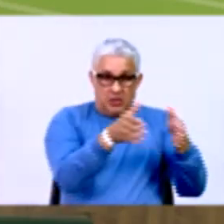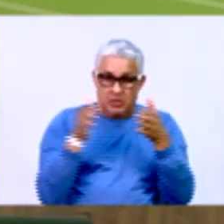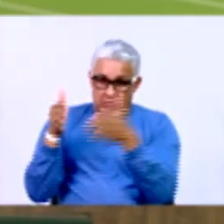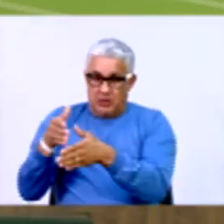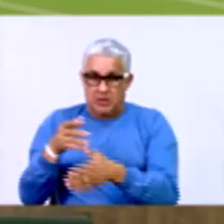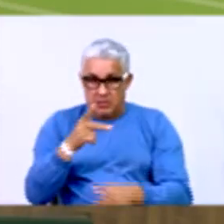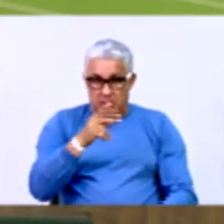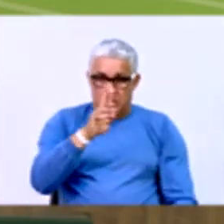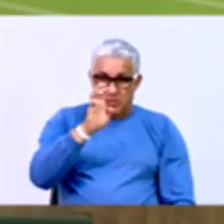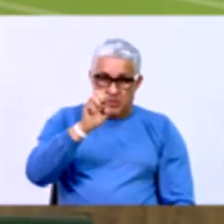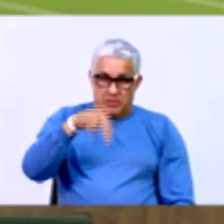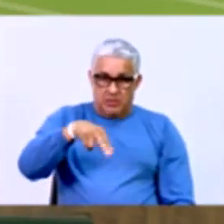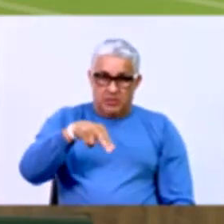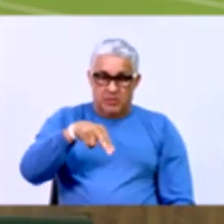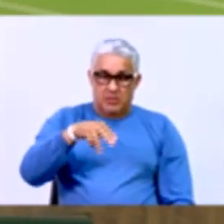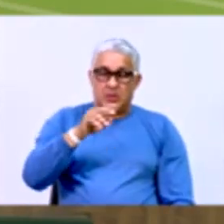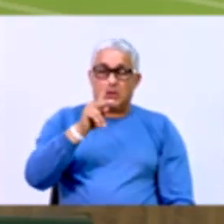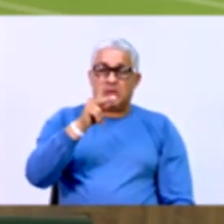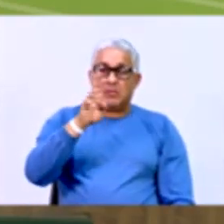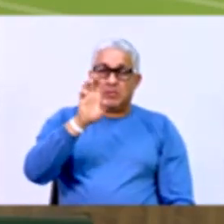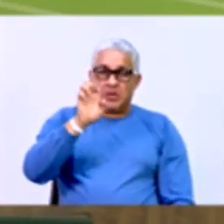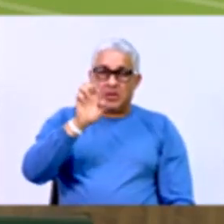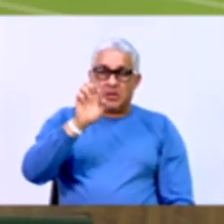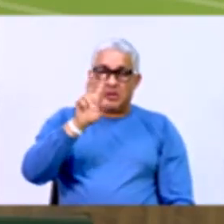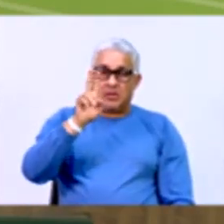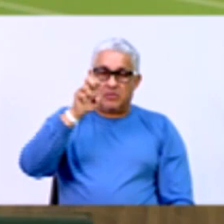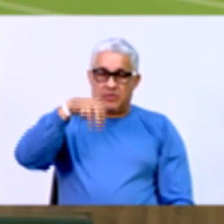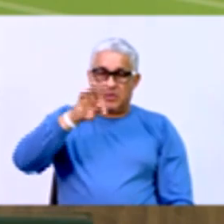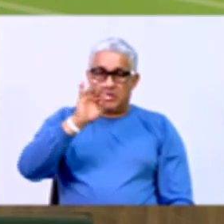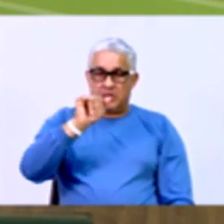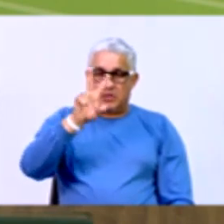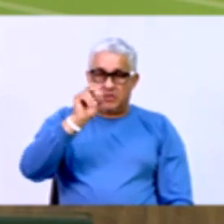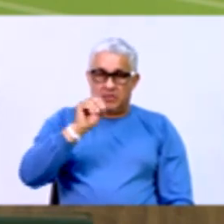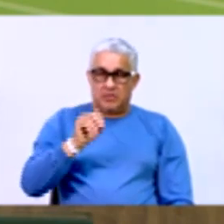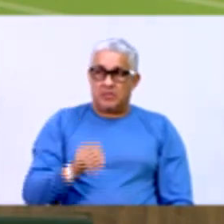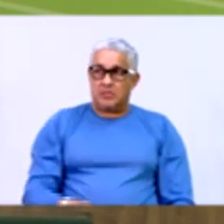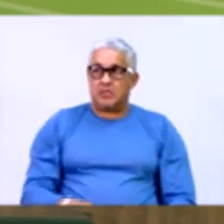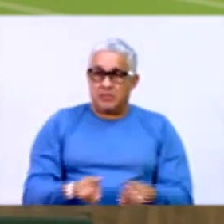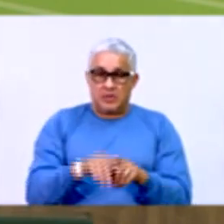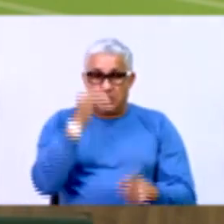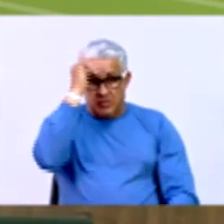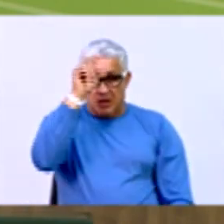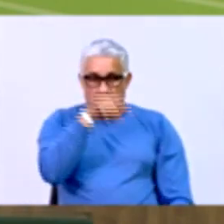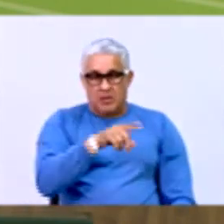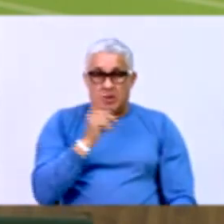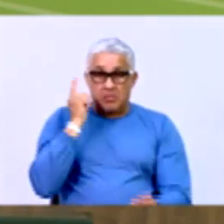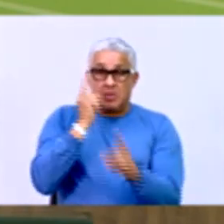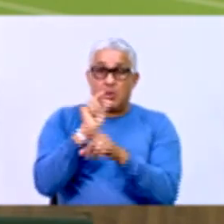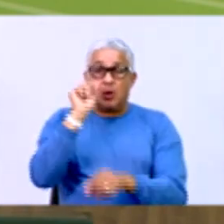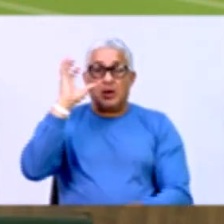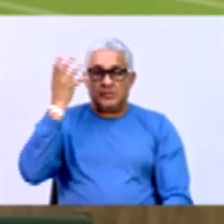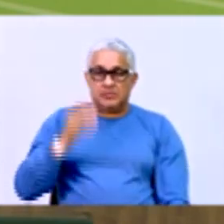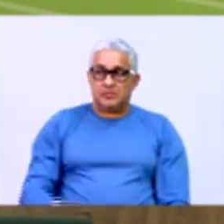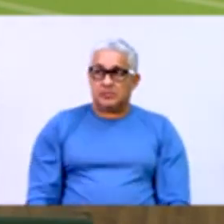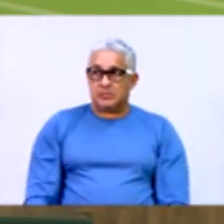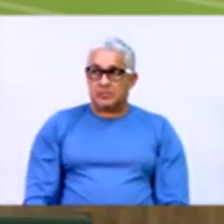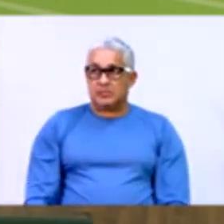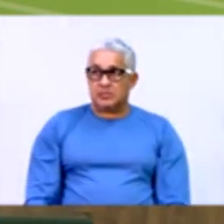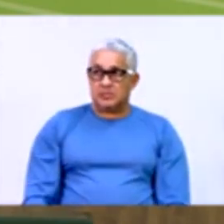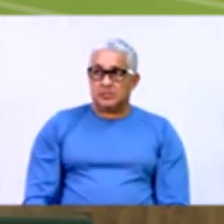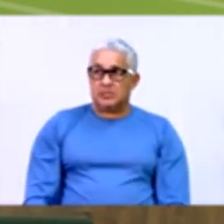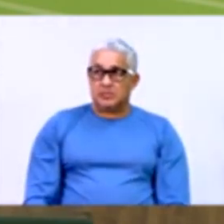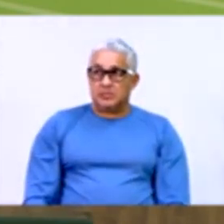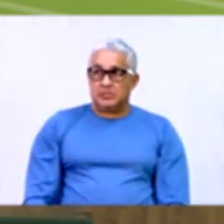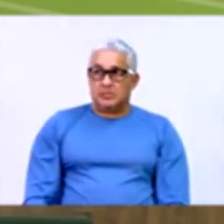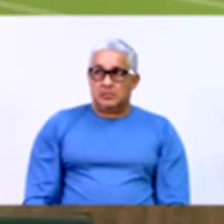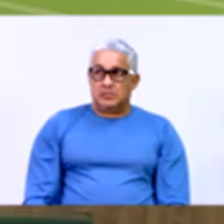a empresa faz normalmente, né? E o para achar o que aconteceu. Não o pós,